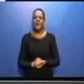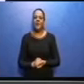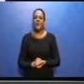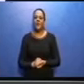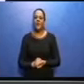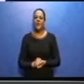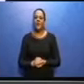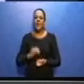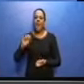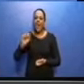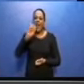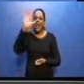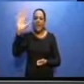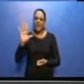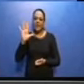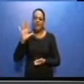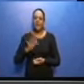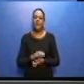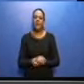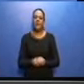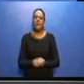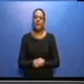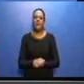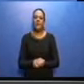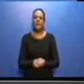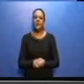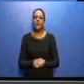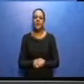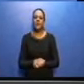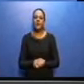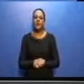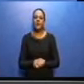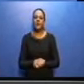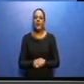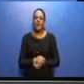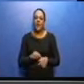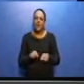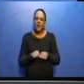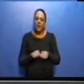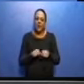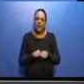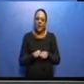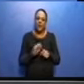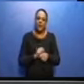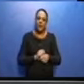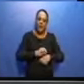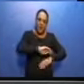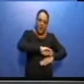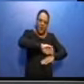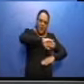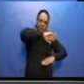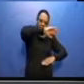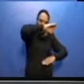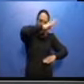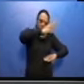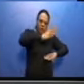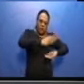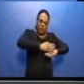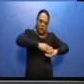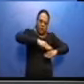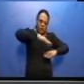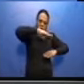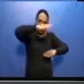né, essa região. Nós falamos da depressão Caspiana. Ela leva esse nome em